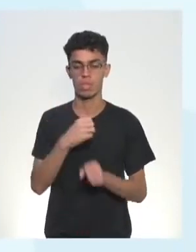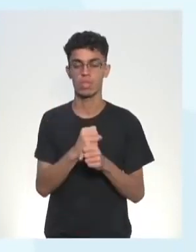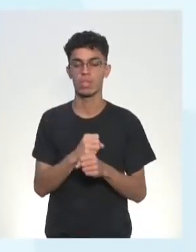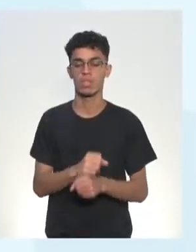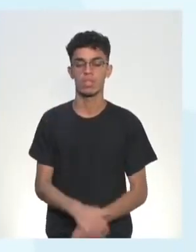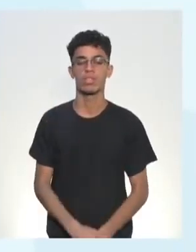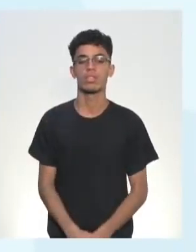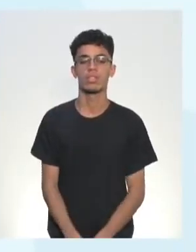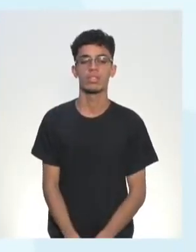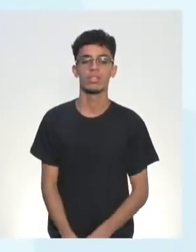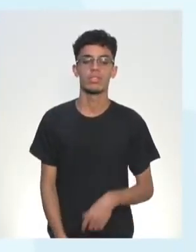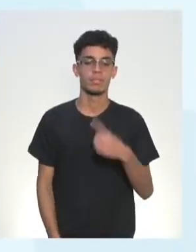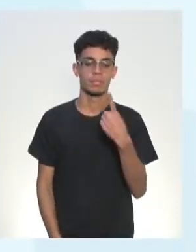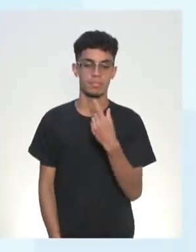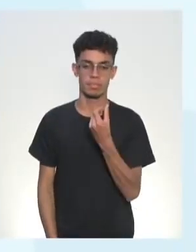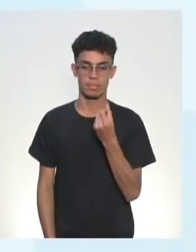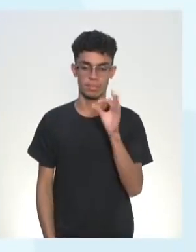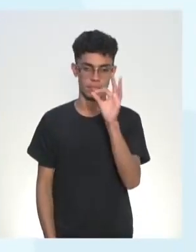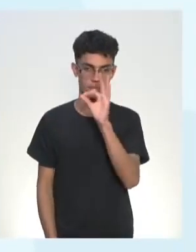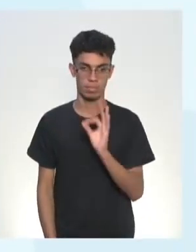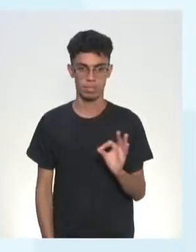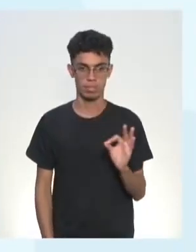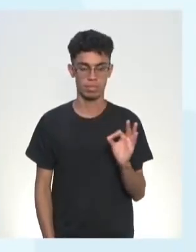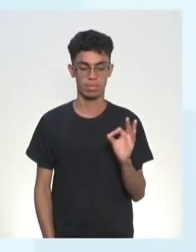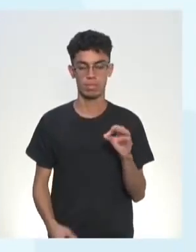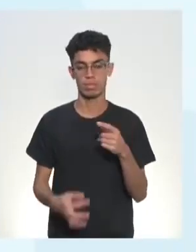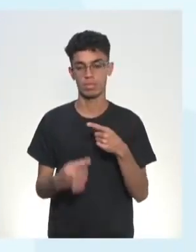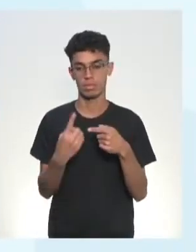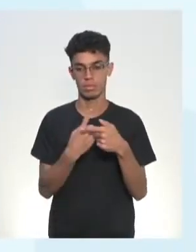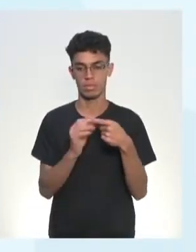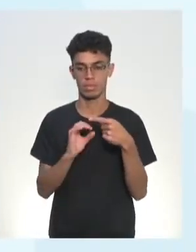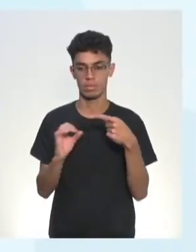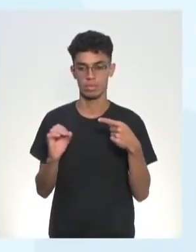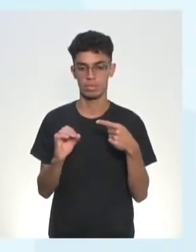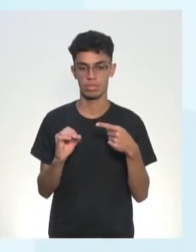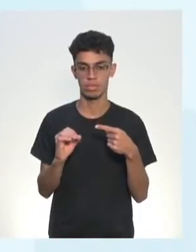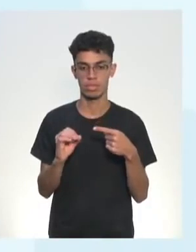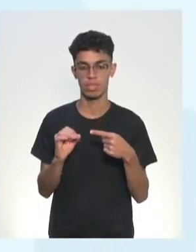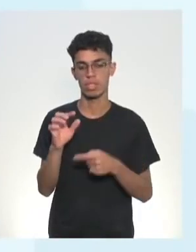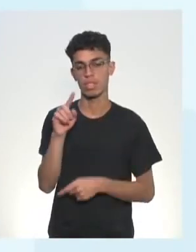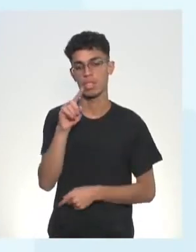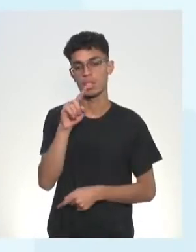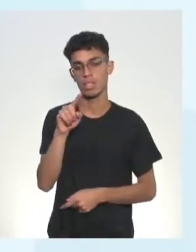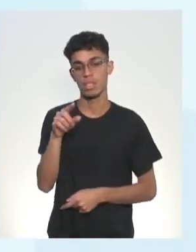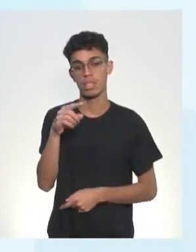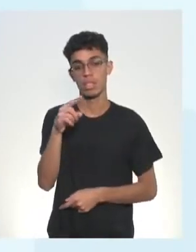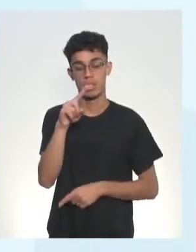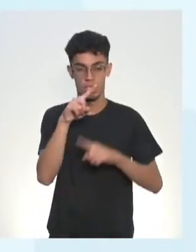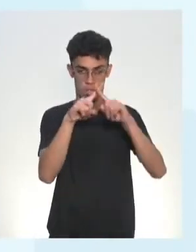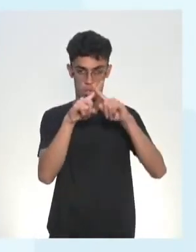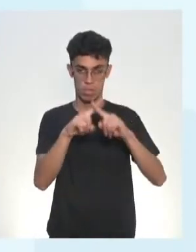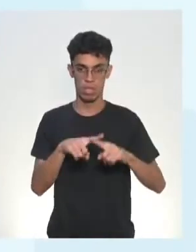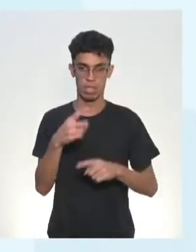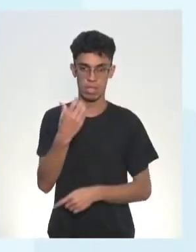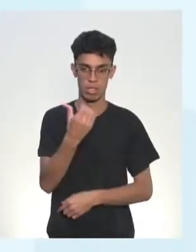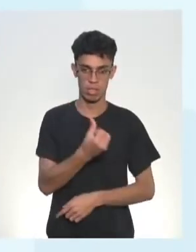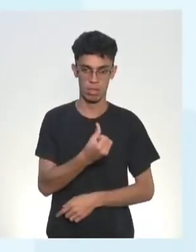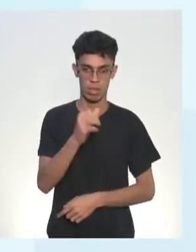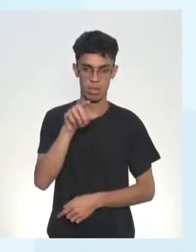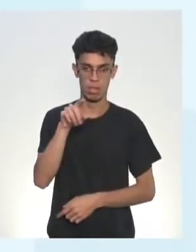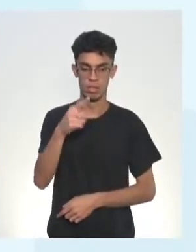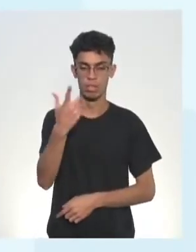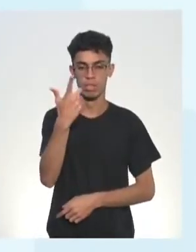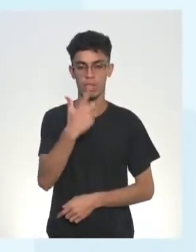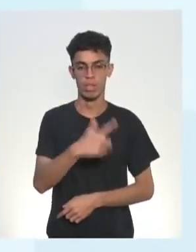lá. 16% é 16 sobre 100. De 6 mil vai ser vezes 6 mil.